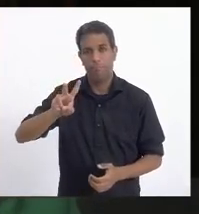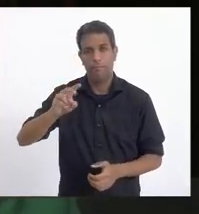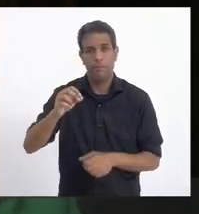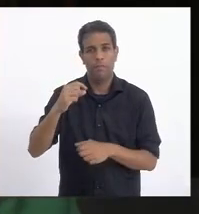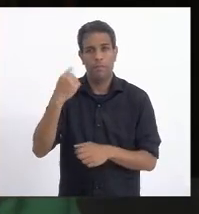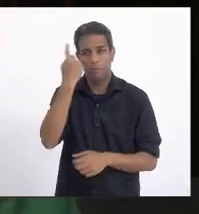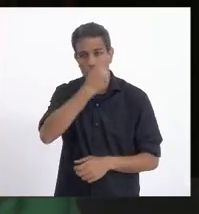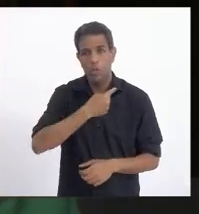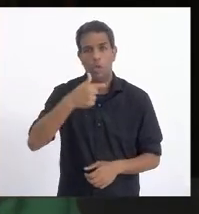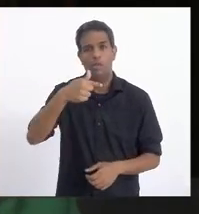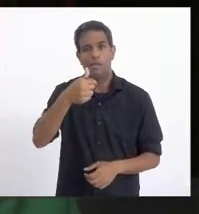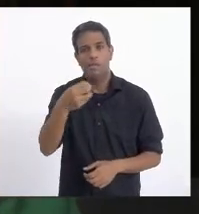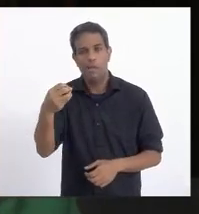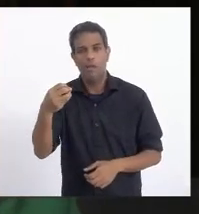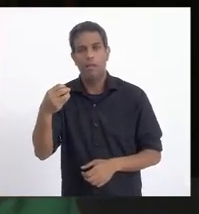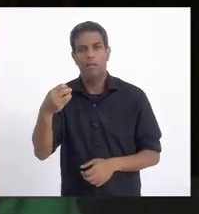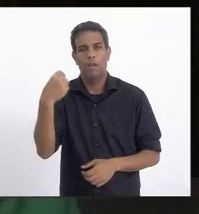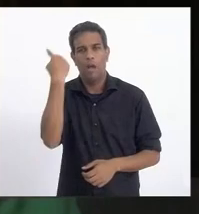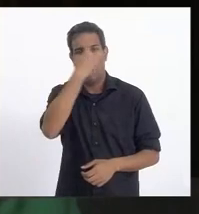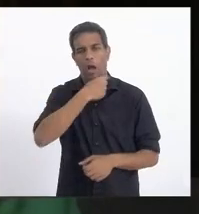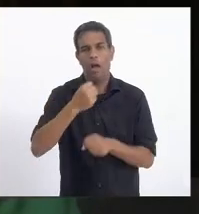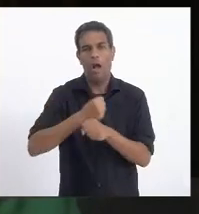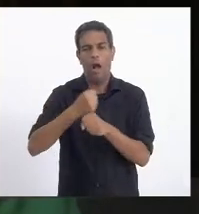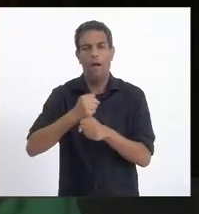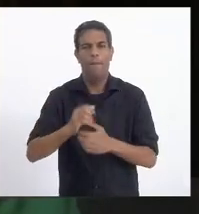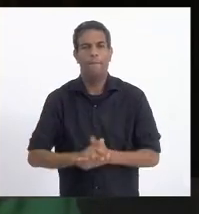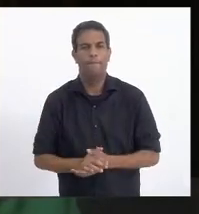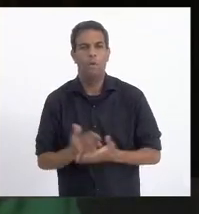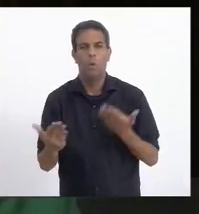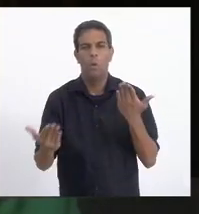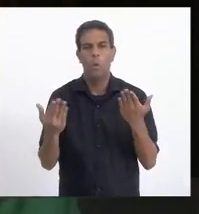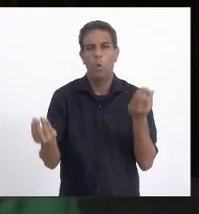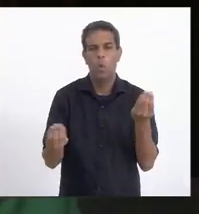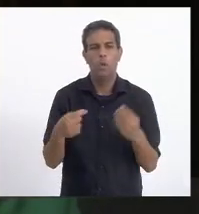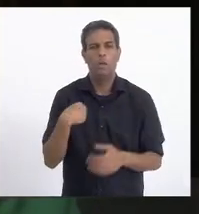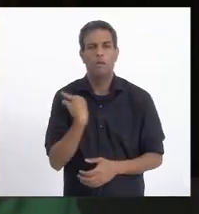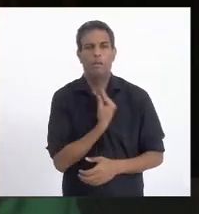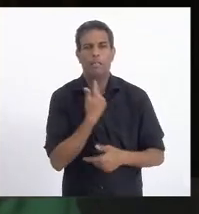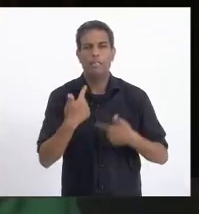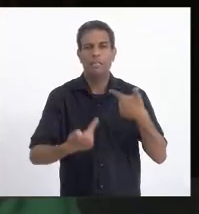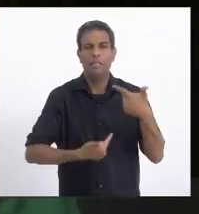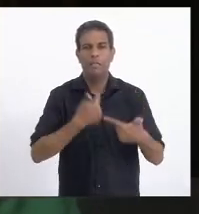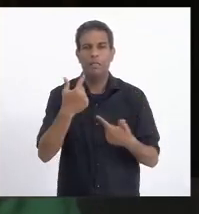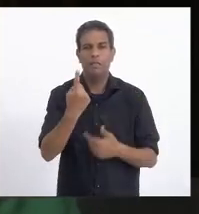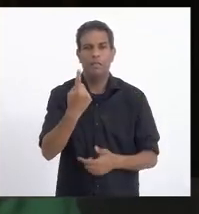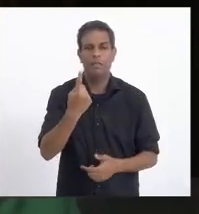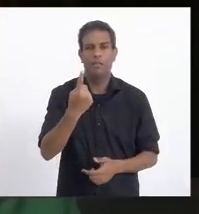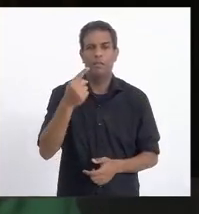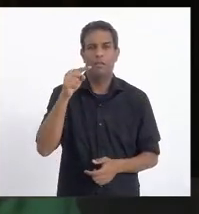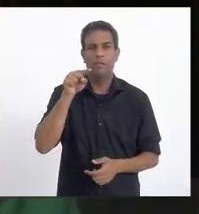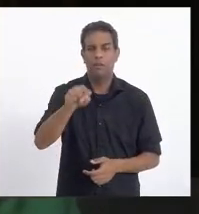1760 horas no ano ou seja nós vamos trabalhar